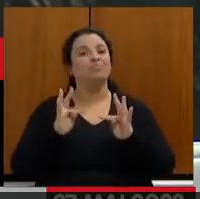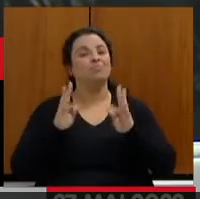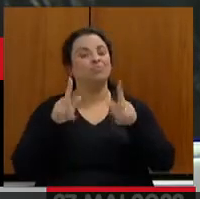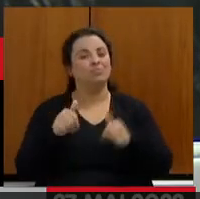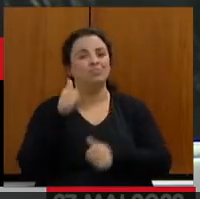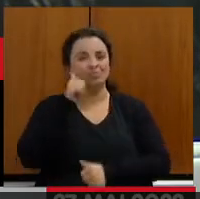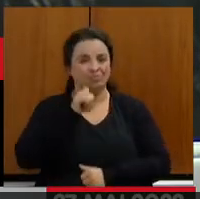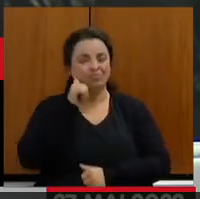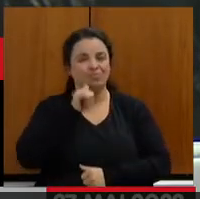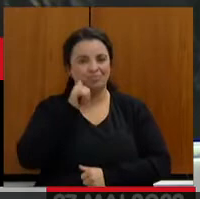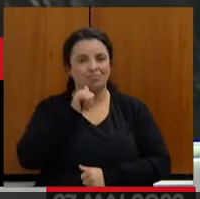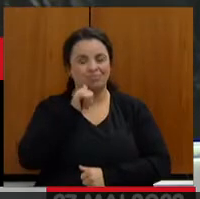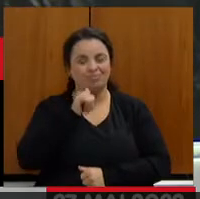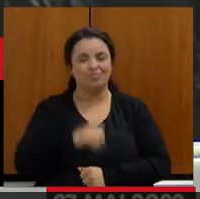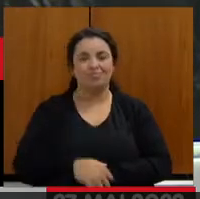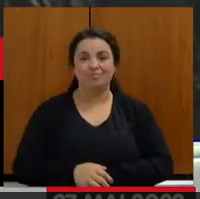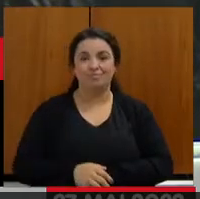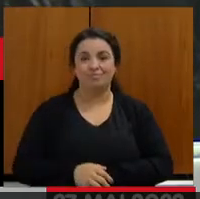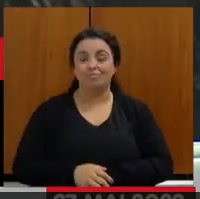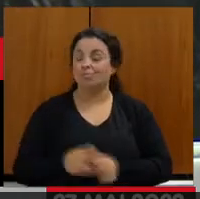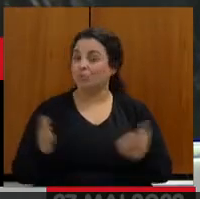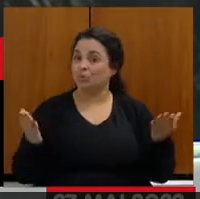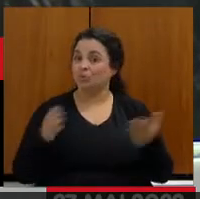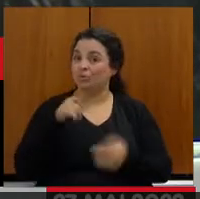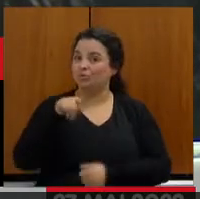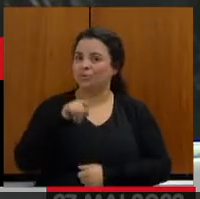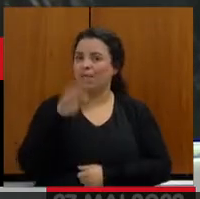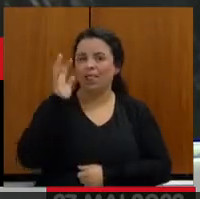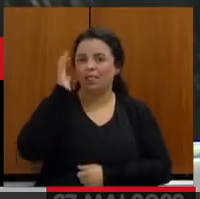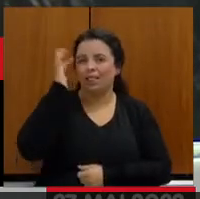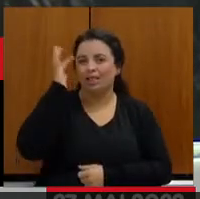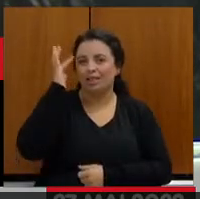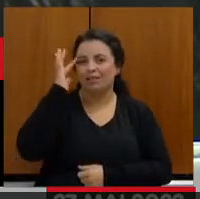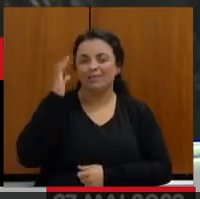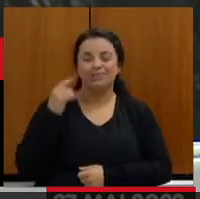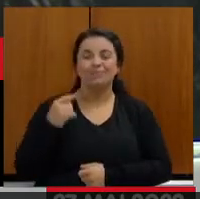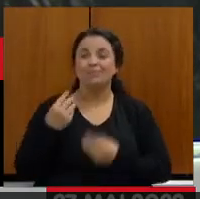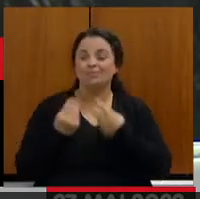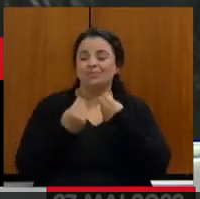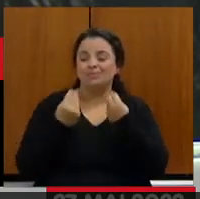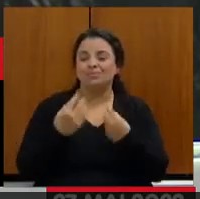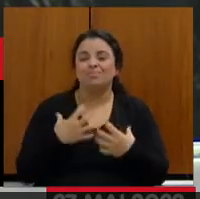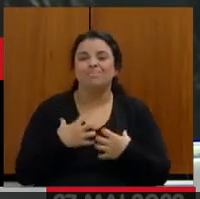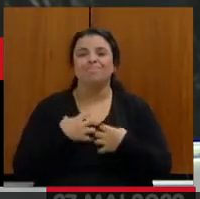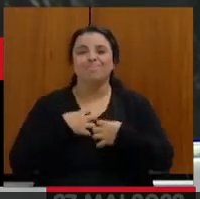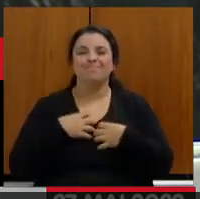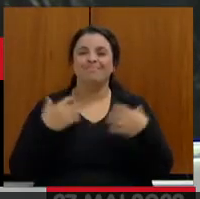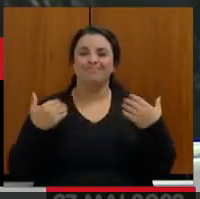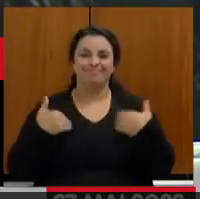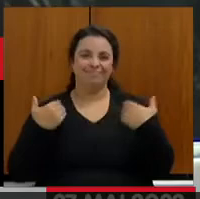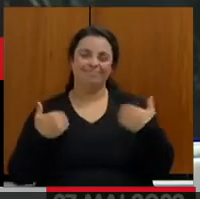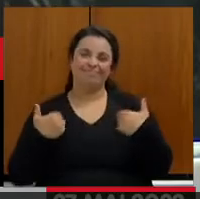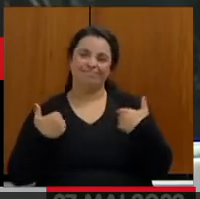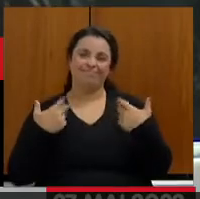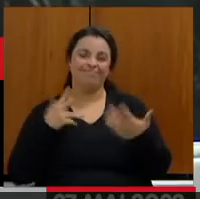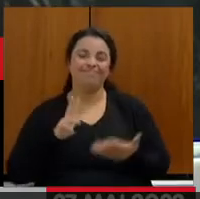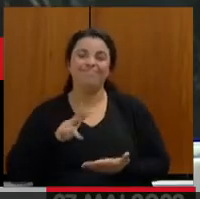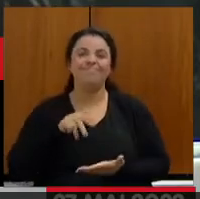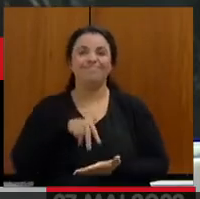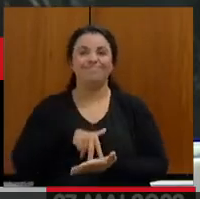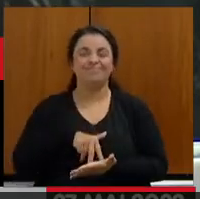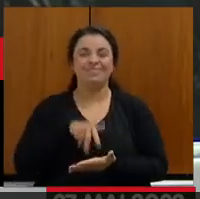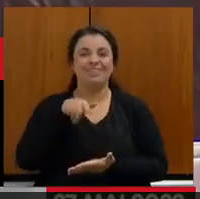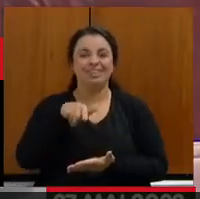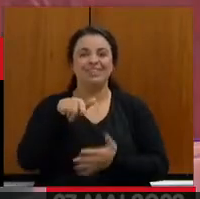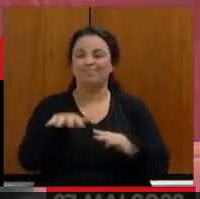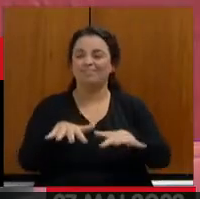e hoje Gente vocês não imaginam a alegria quer estar aqui com esse